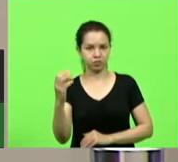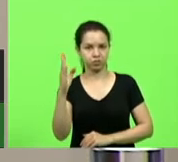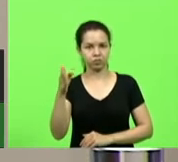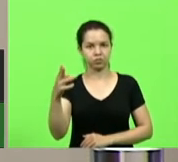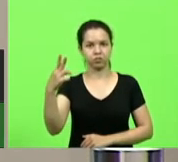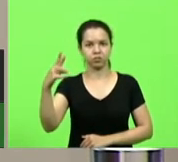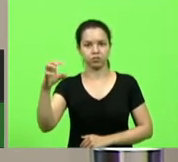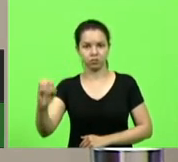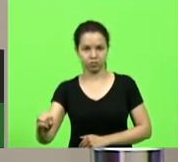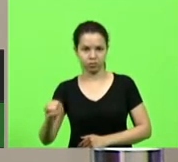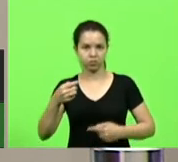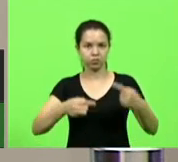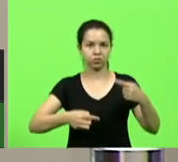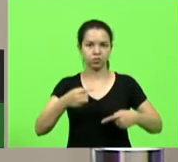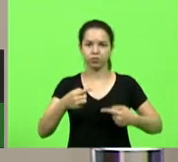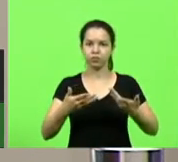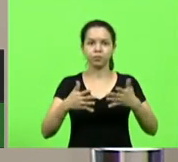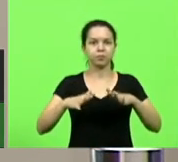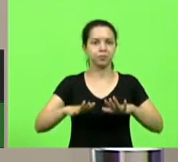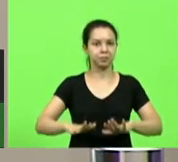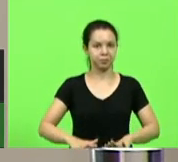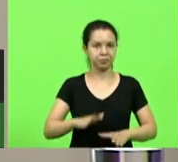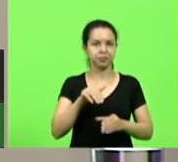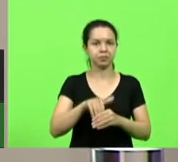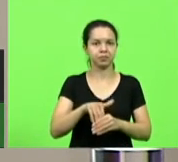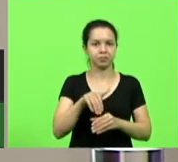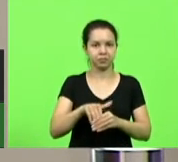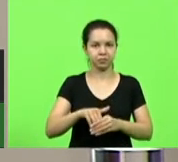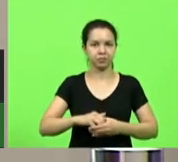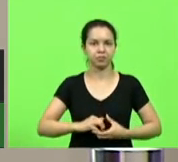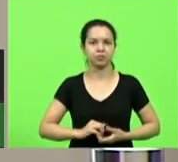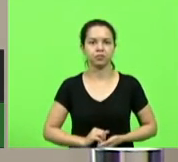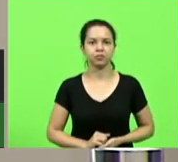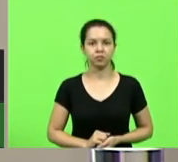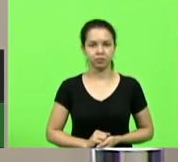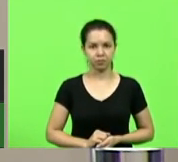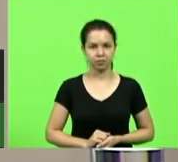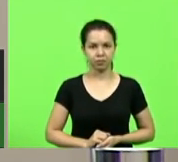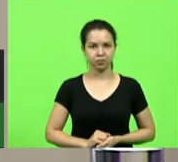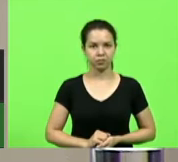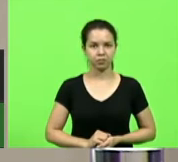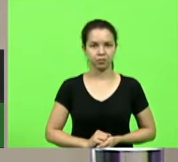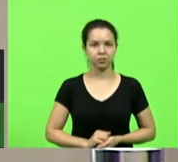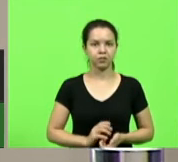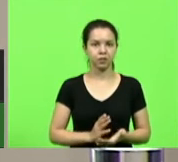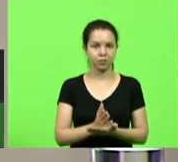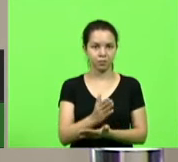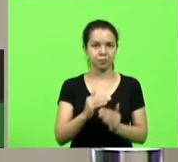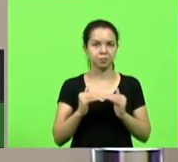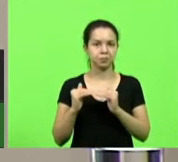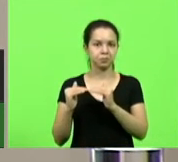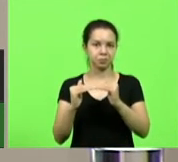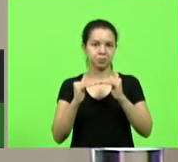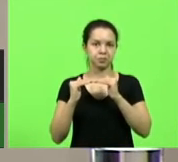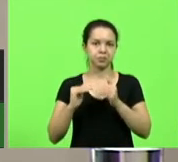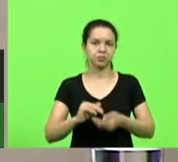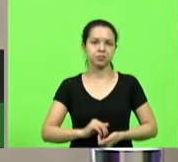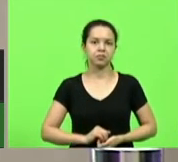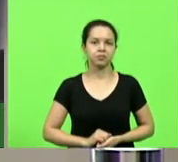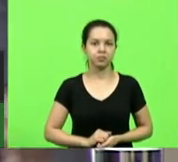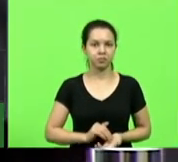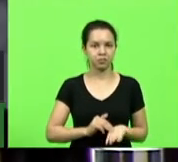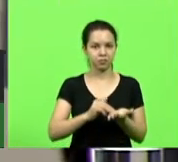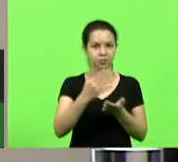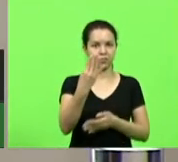discussão. Não havendo quem queira discutir, em votação. Deputados que aprovam, permaneçam como se encontram. Aprovado por unanimidade.